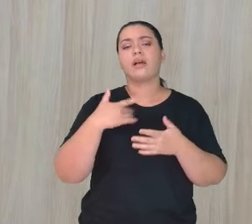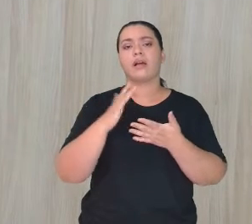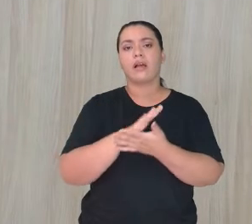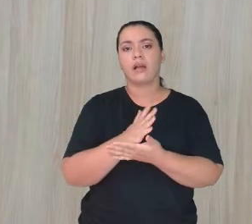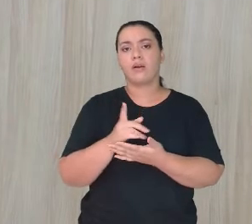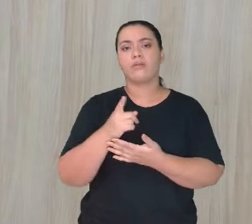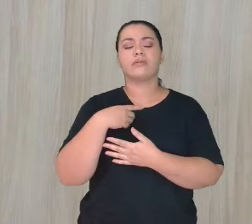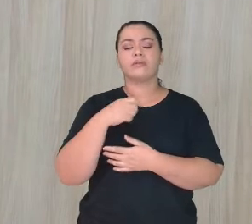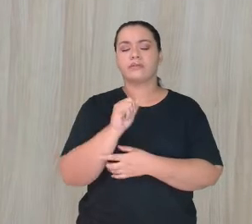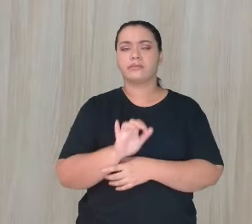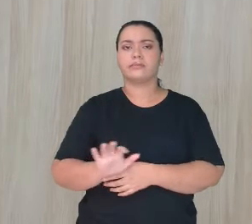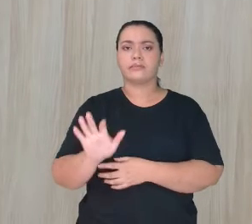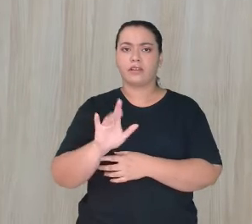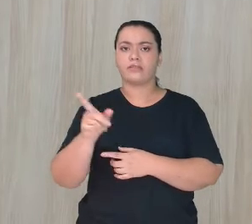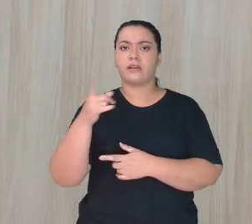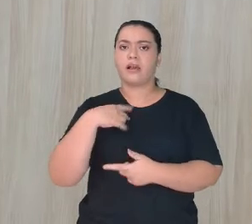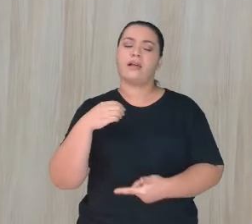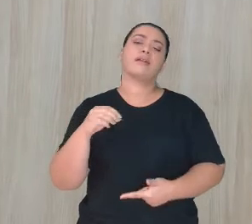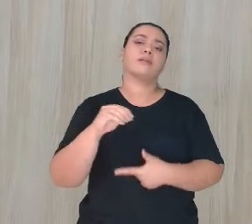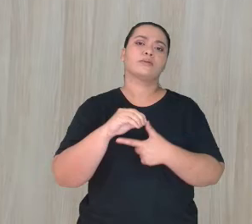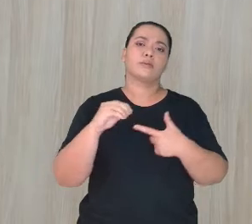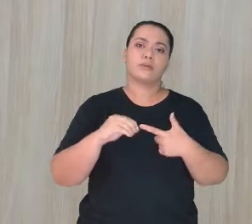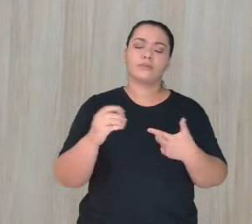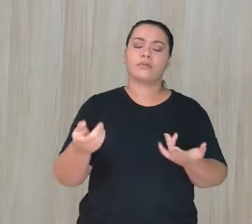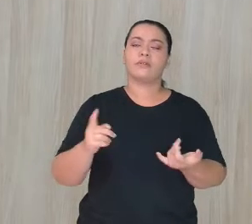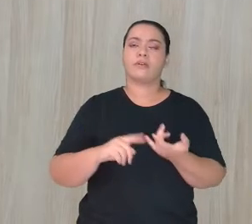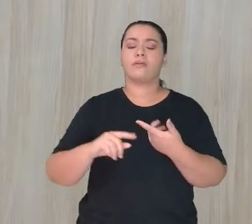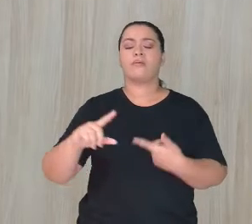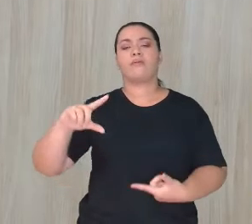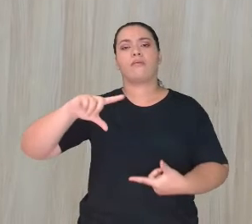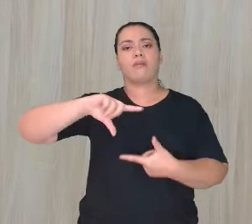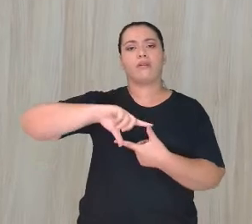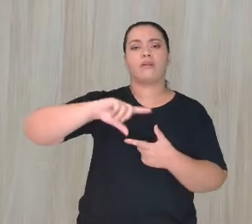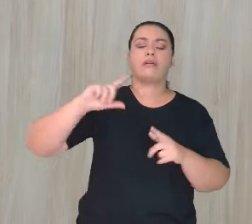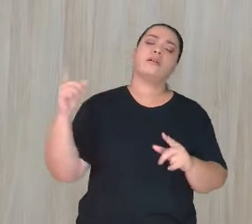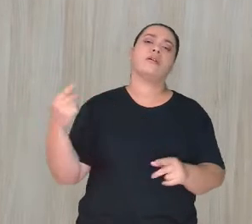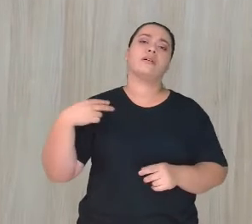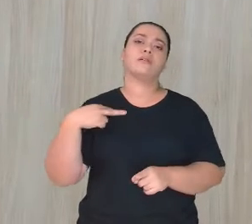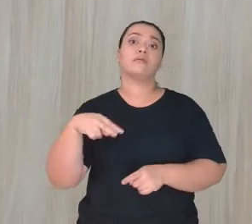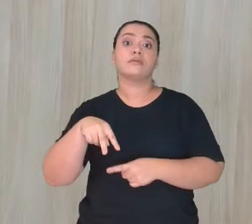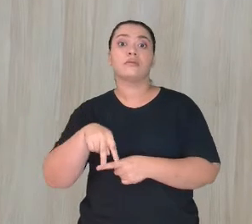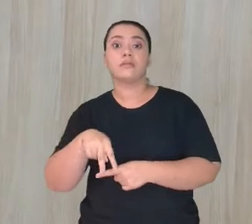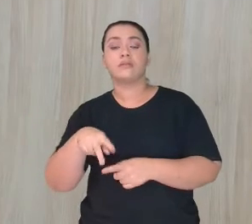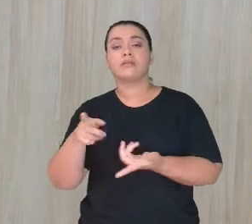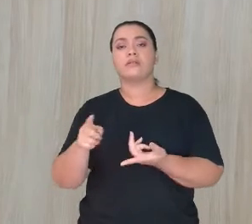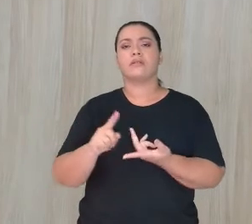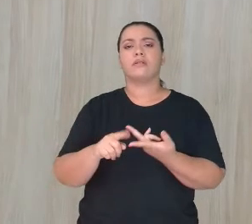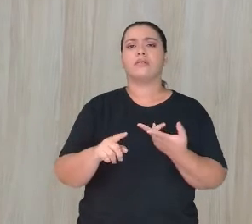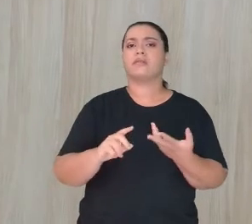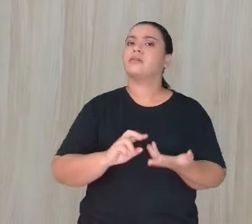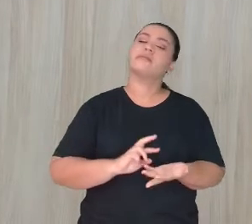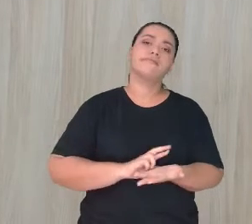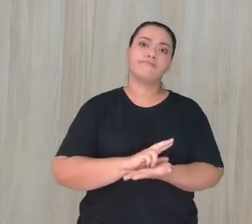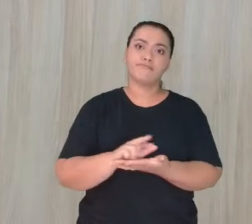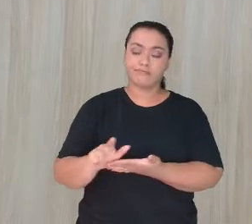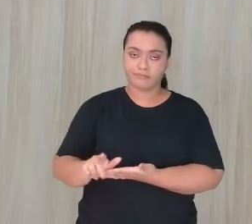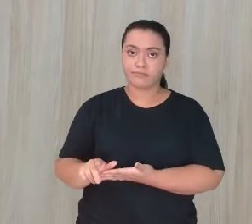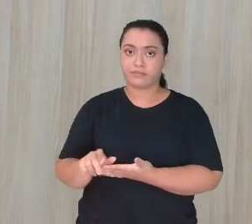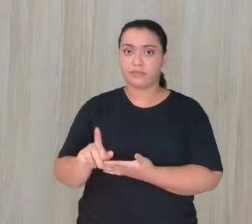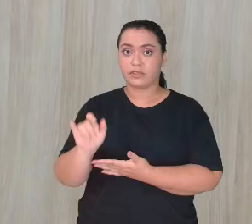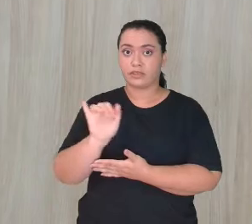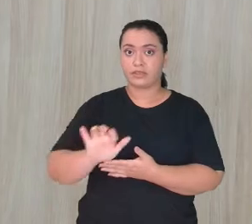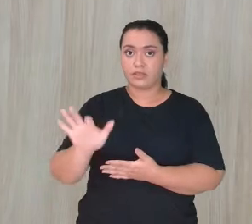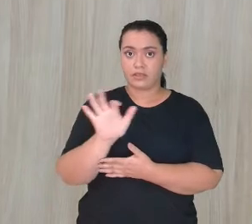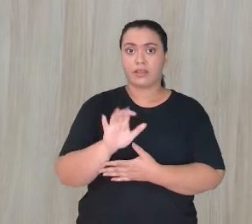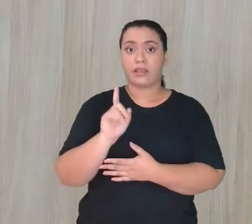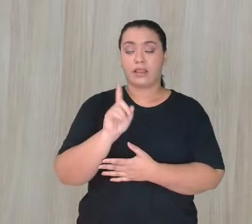figuras geométricas que a gente vai observar. A gente vai ver quadrado, triângulo, retângulo e uma outras figuras aí que juntando